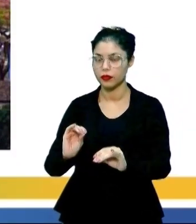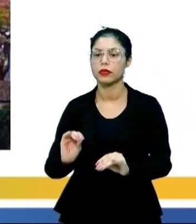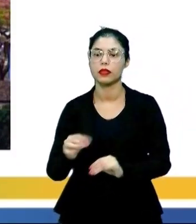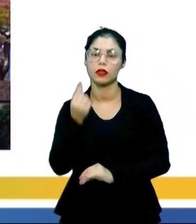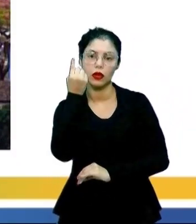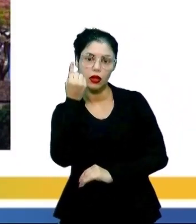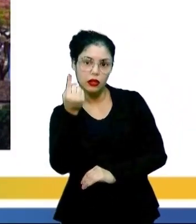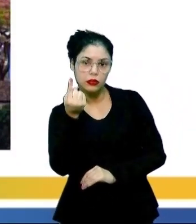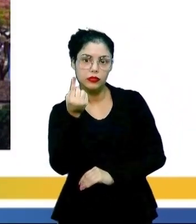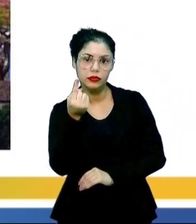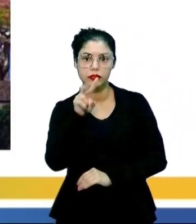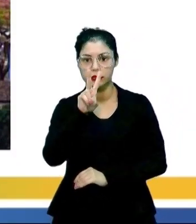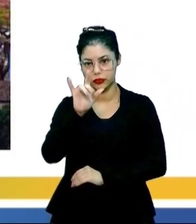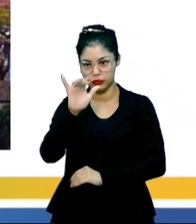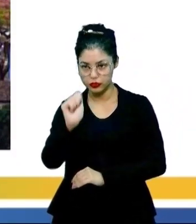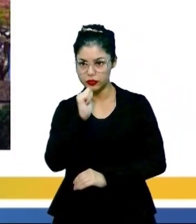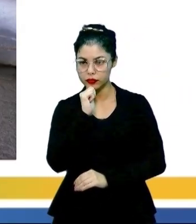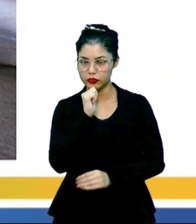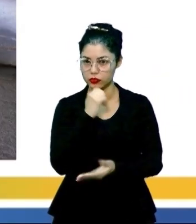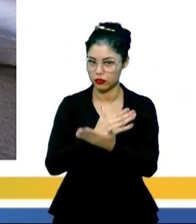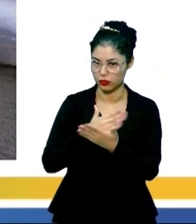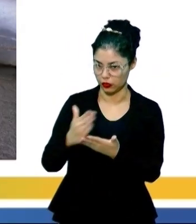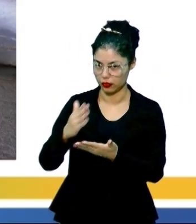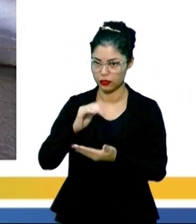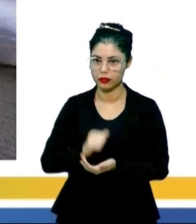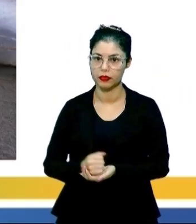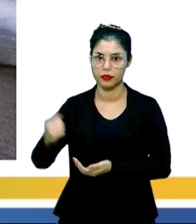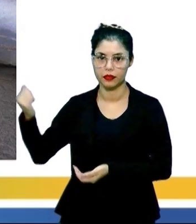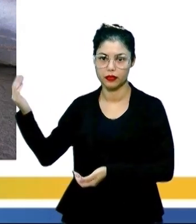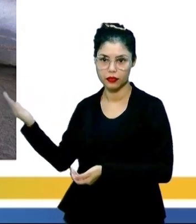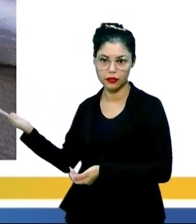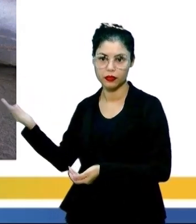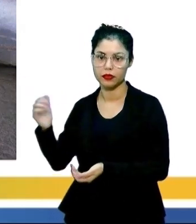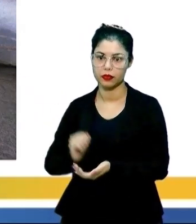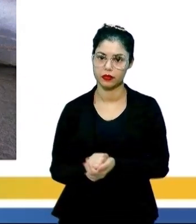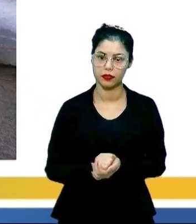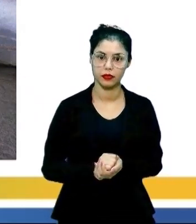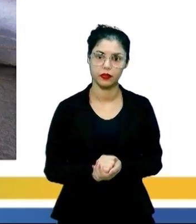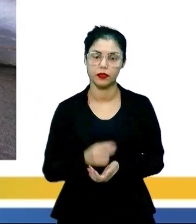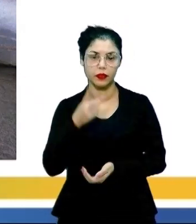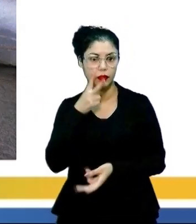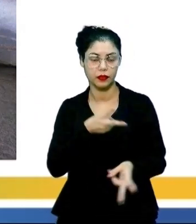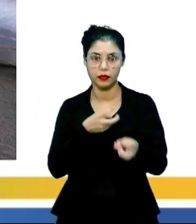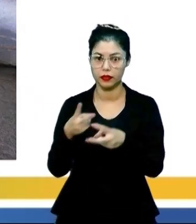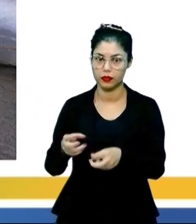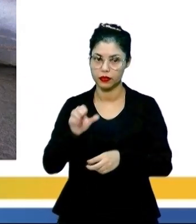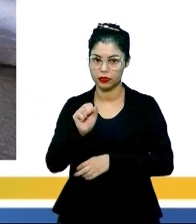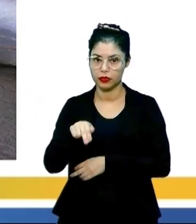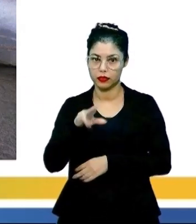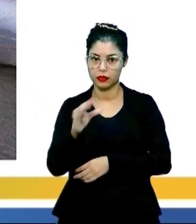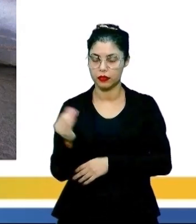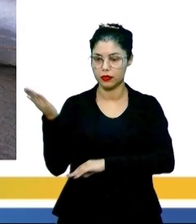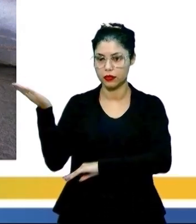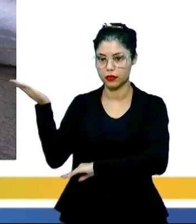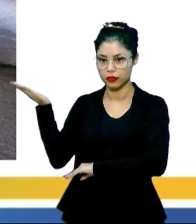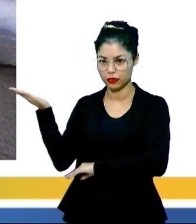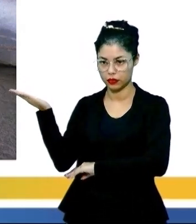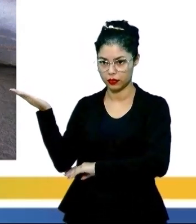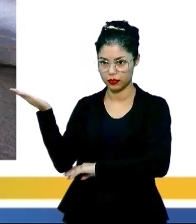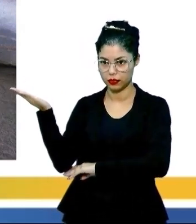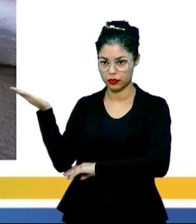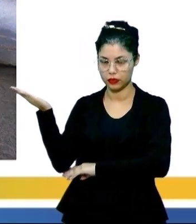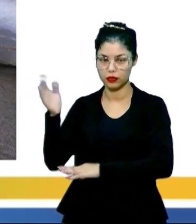um pedacinho da Via Crucis, começando com a Santa Ceia. Observe que aqui eu tenho a Santa Ceia inteira,